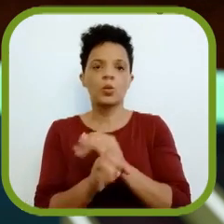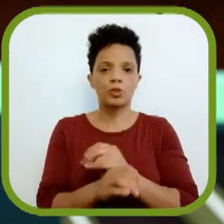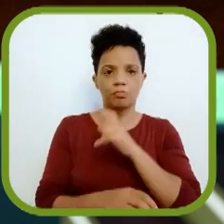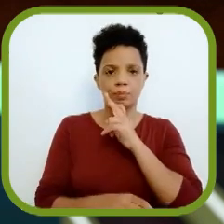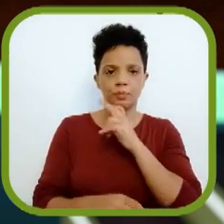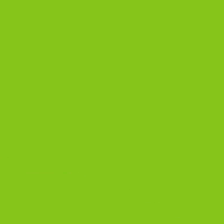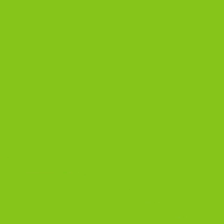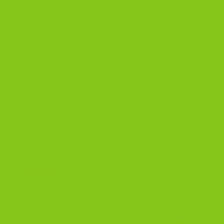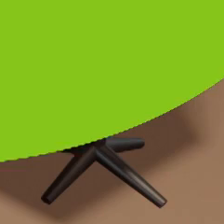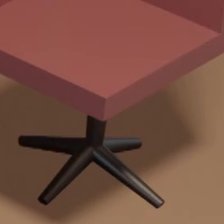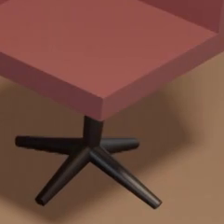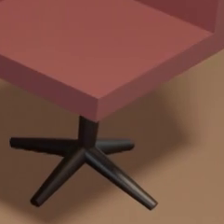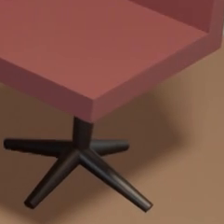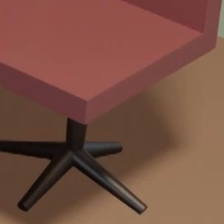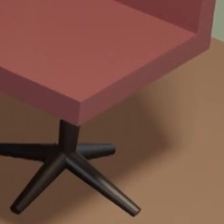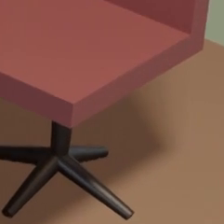outras questões.